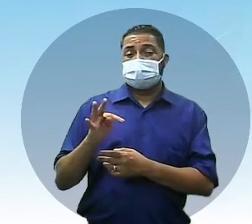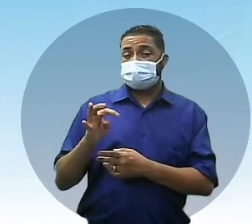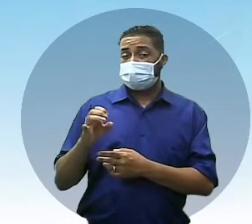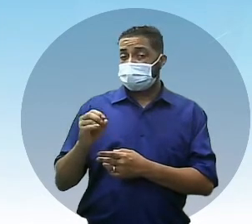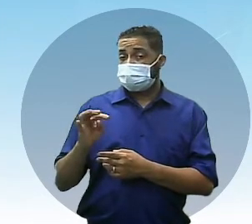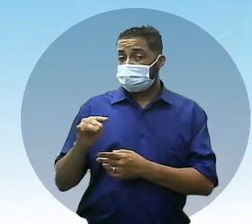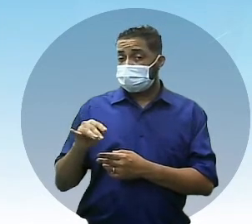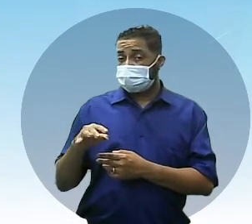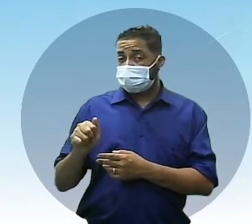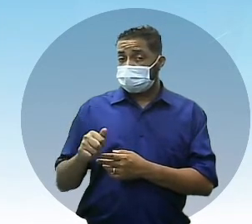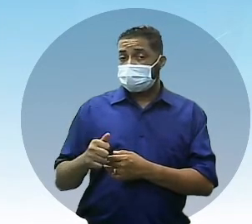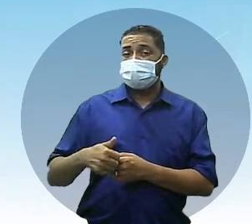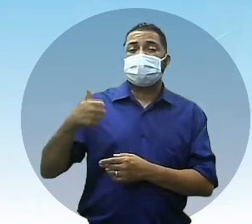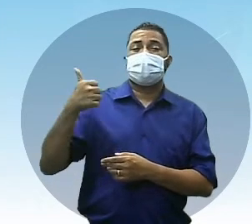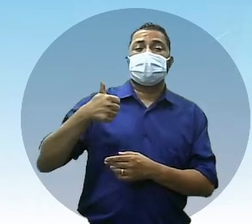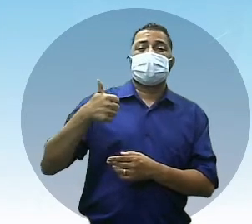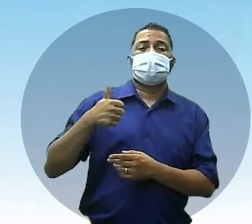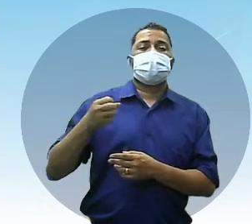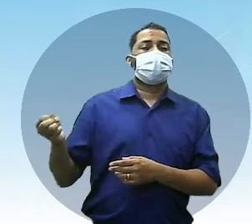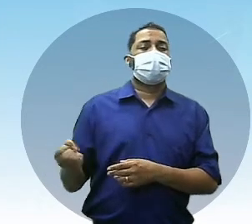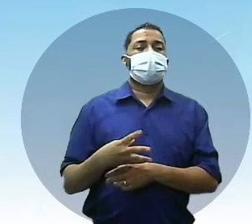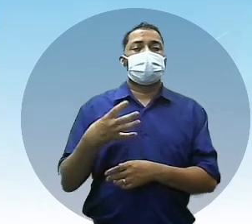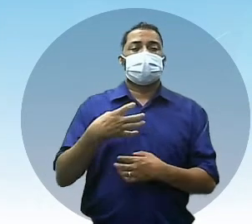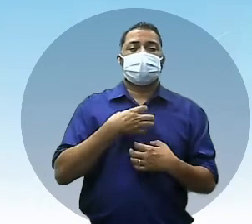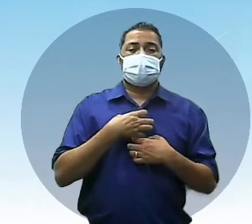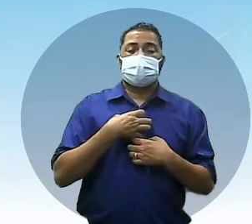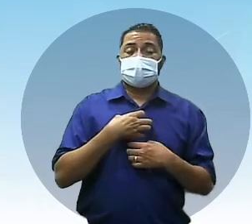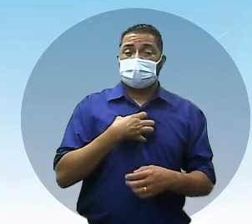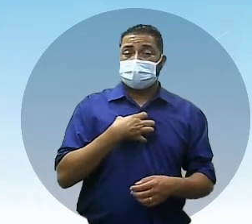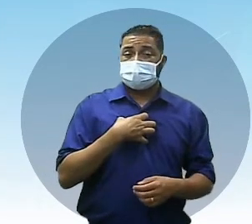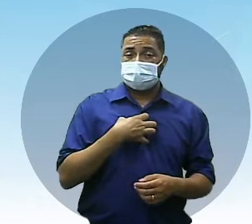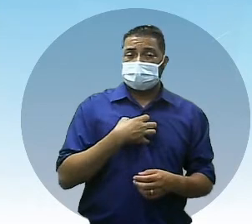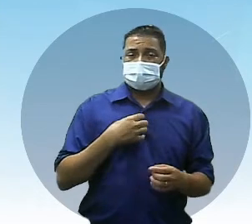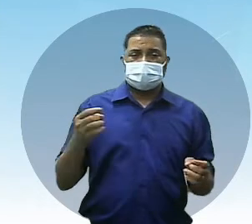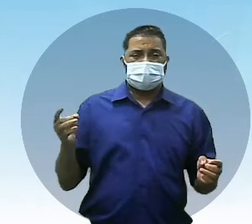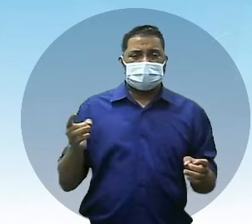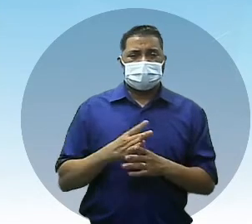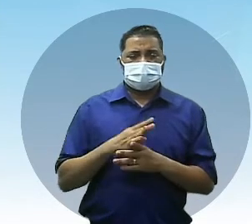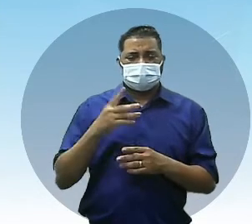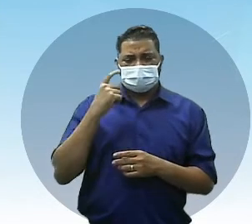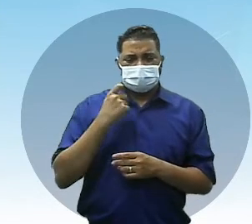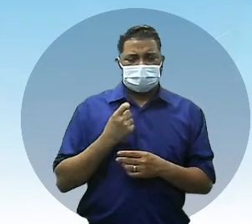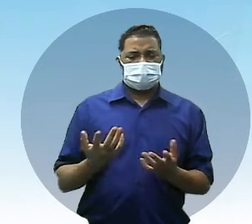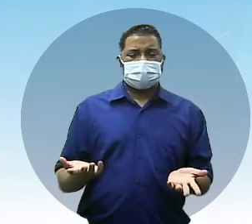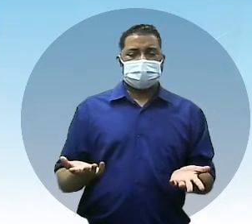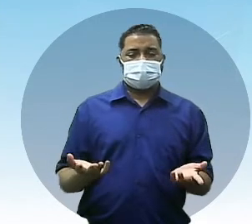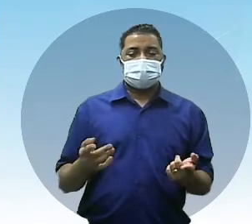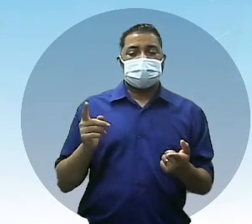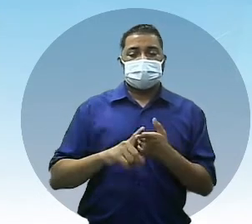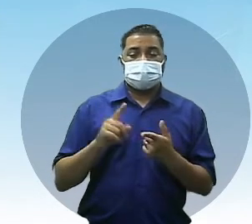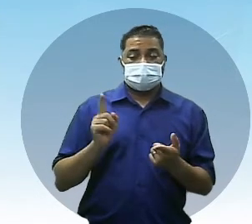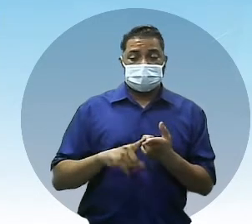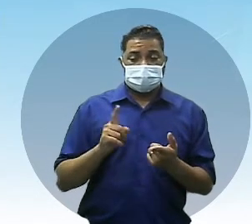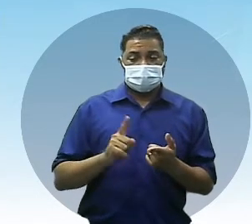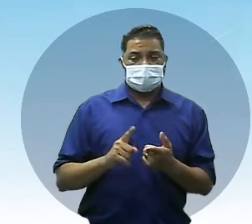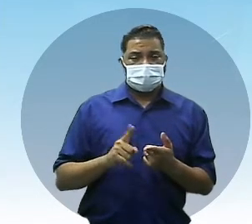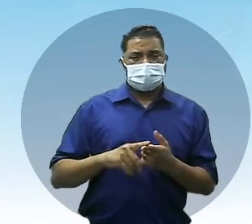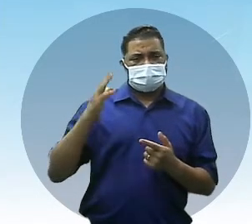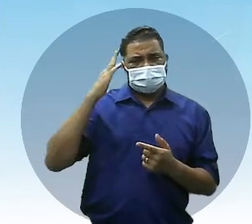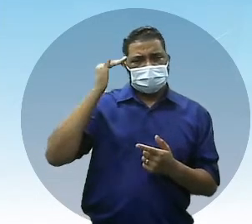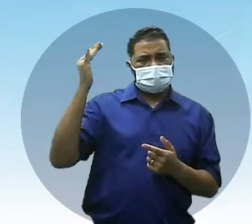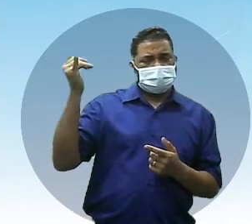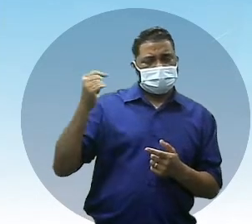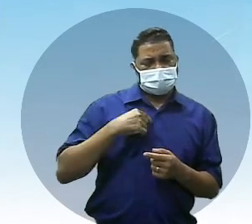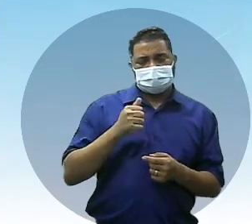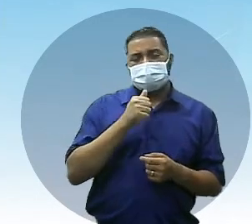Primeiro lugar fica Novos Baianos com o álbum Acabou Chorare, que também é um álbum fenomenal, mas eu